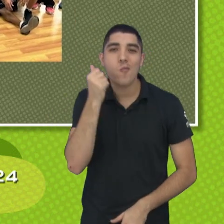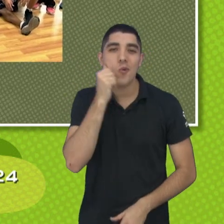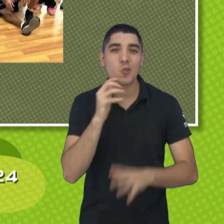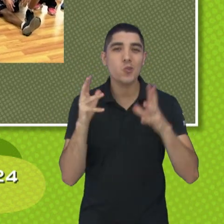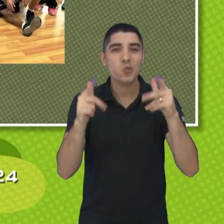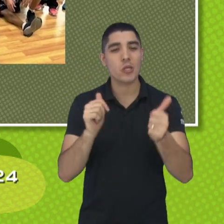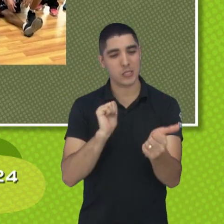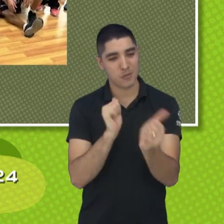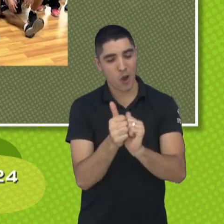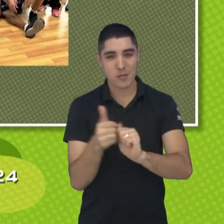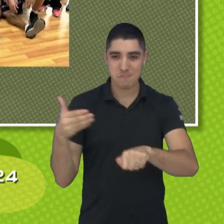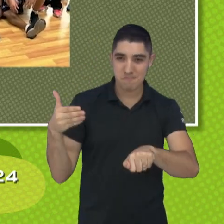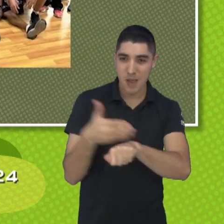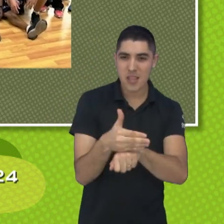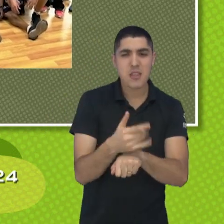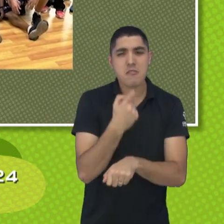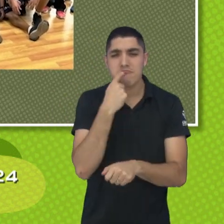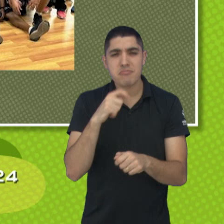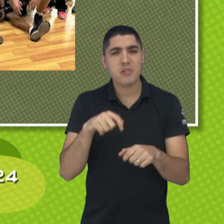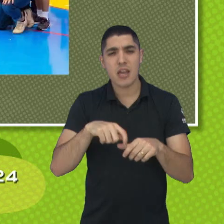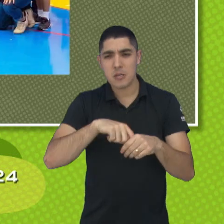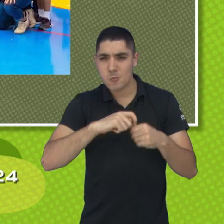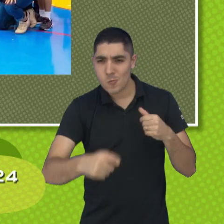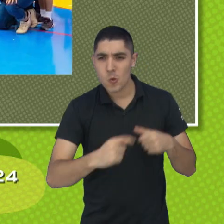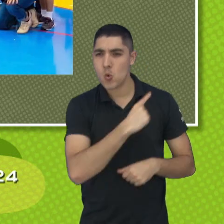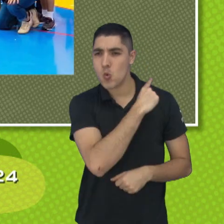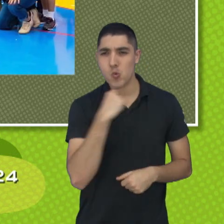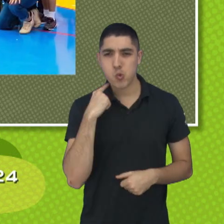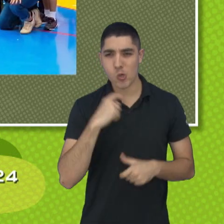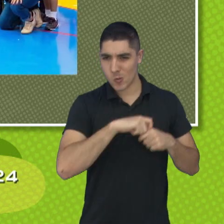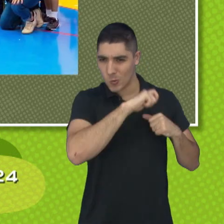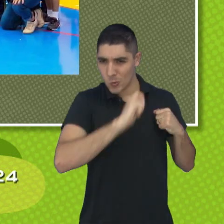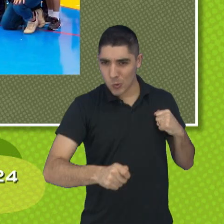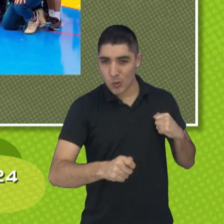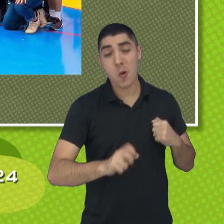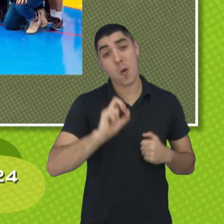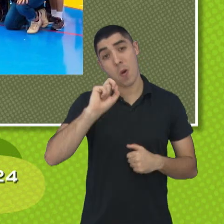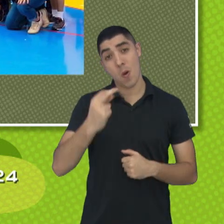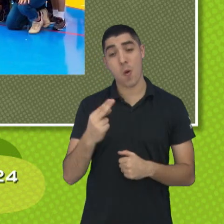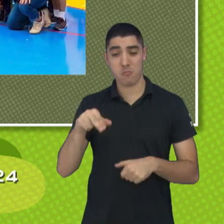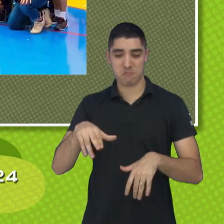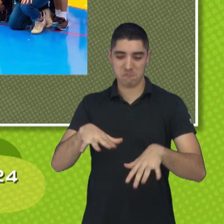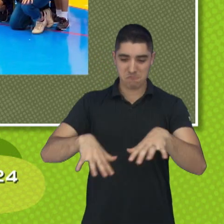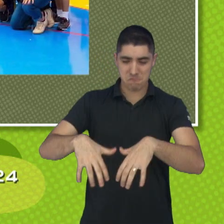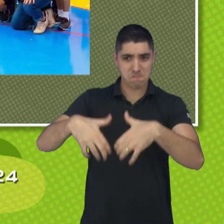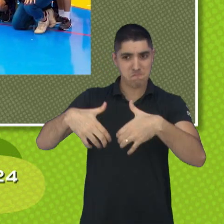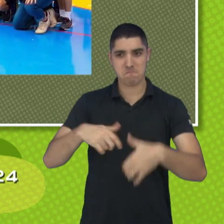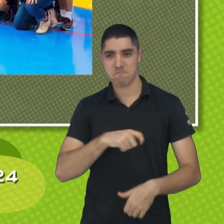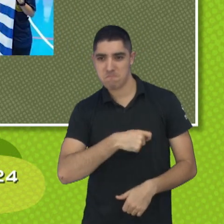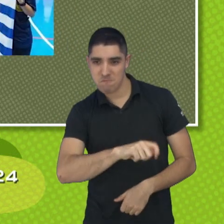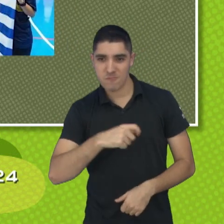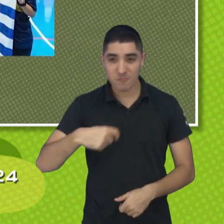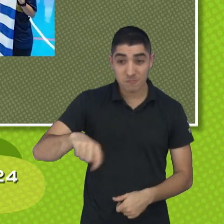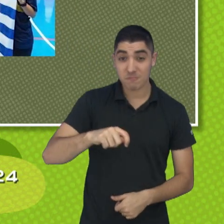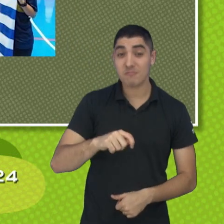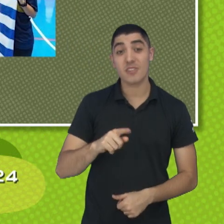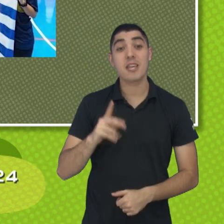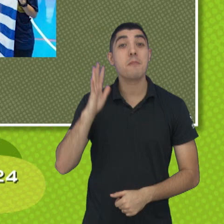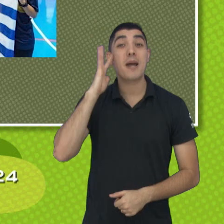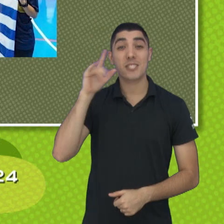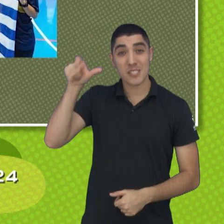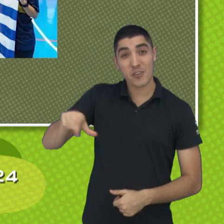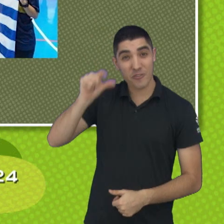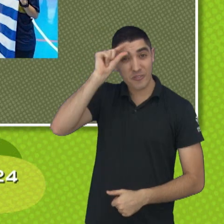esportes, mesmo que seja o buraquinho, o truco, ou o tênis de mesa, enfim, muito bom praticar esportes, e daqui 5 anos a gente